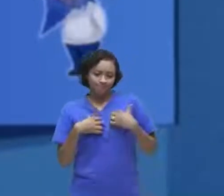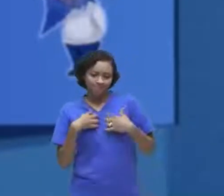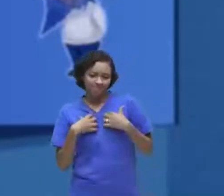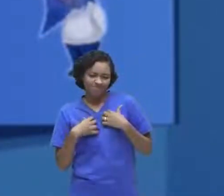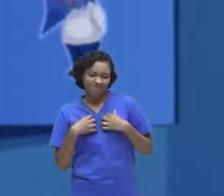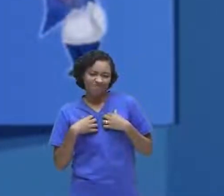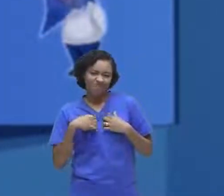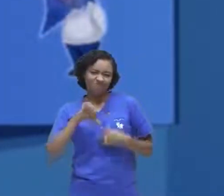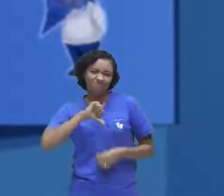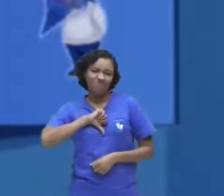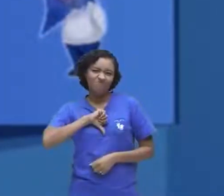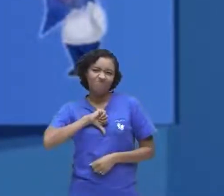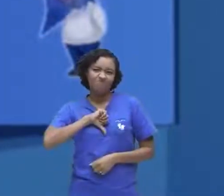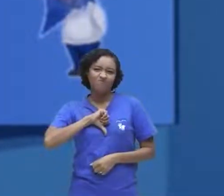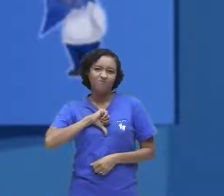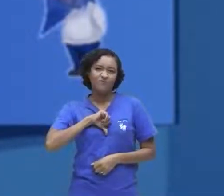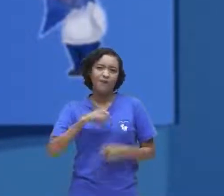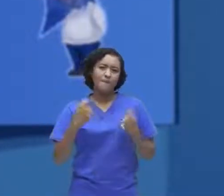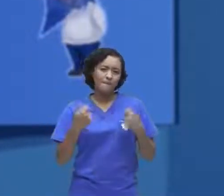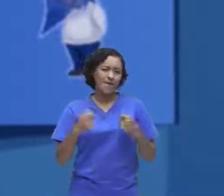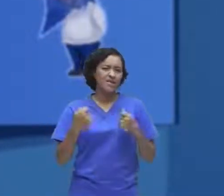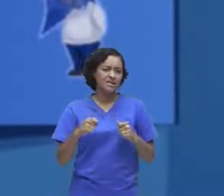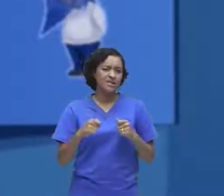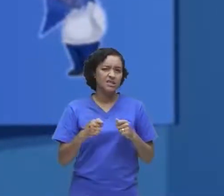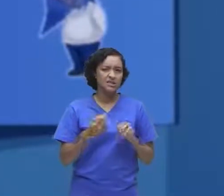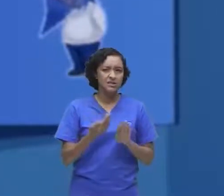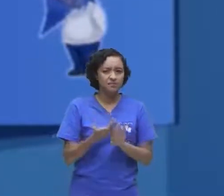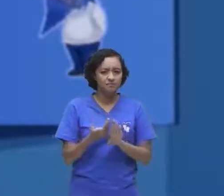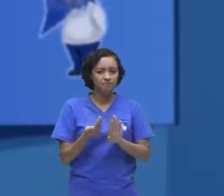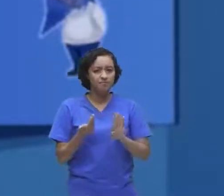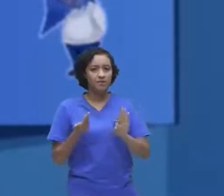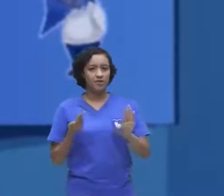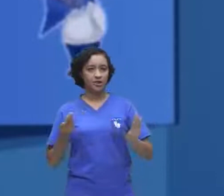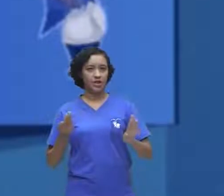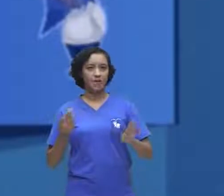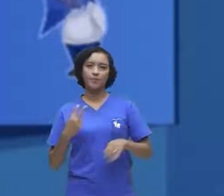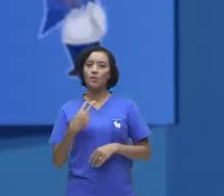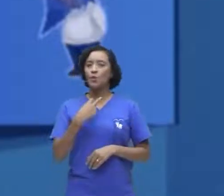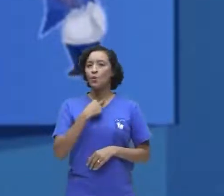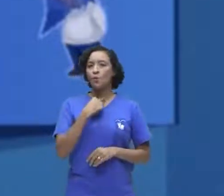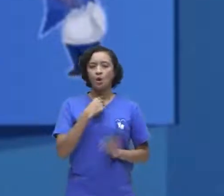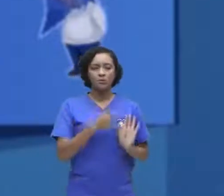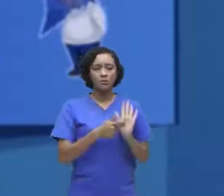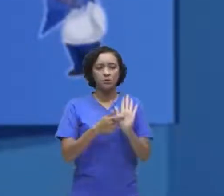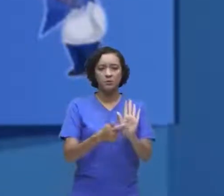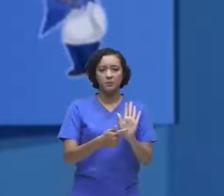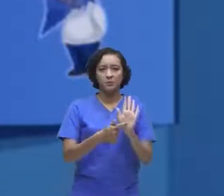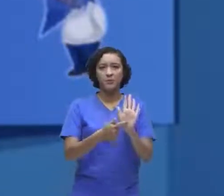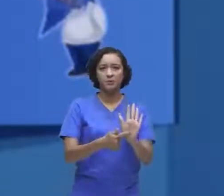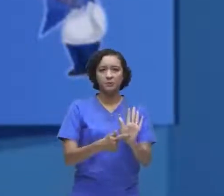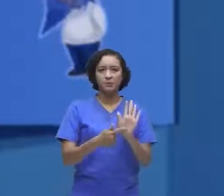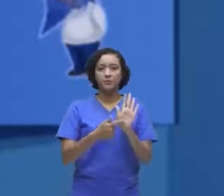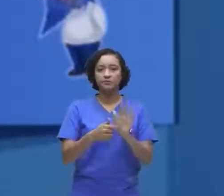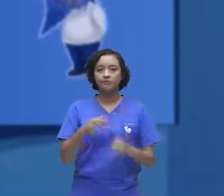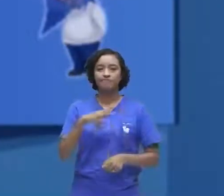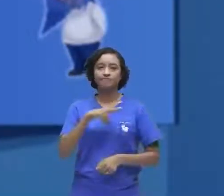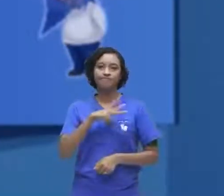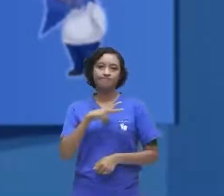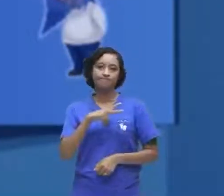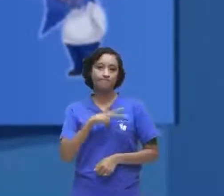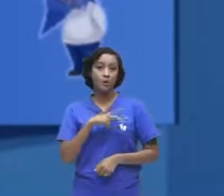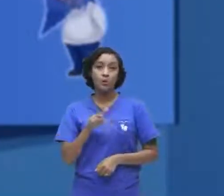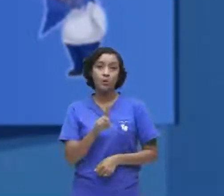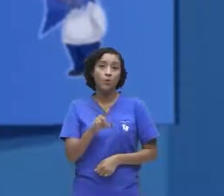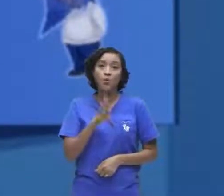gente procura se reservar também, porque a gente não pode também estar se expondo, falando muitas coisas assim, a gente nem conhece o